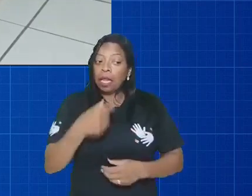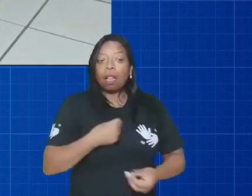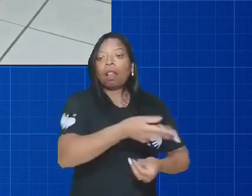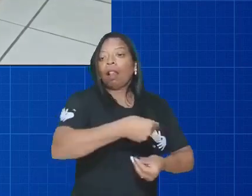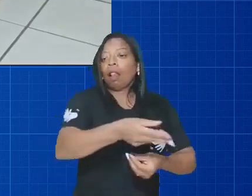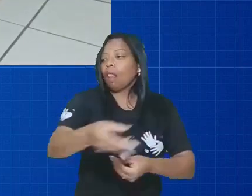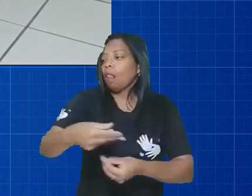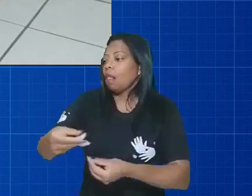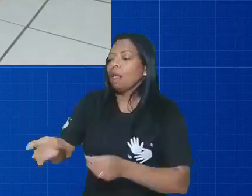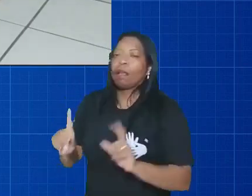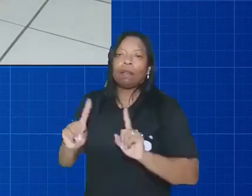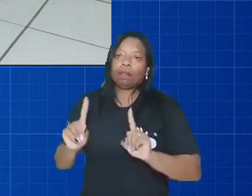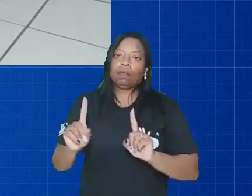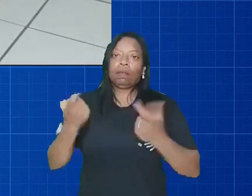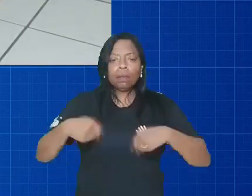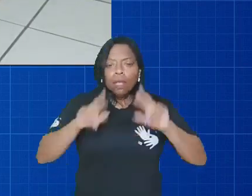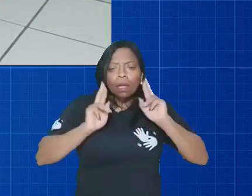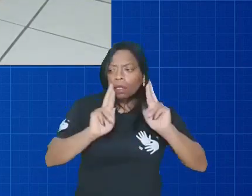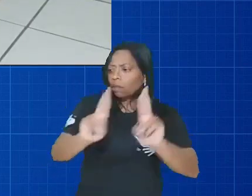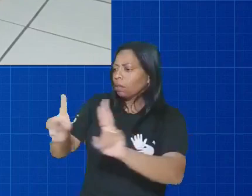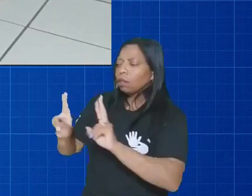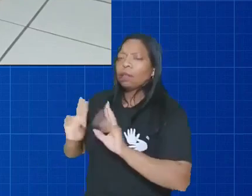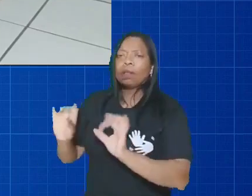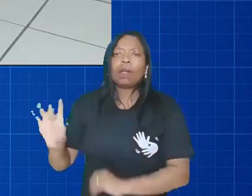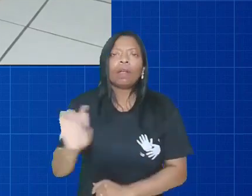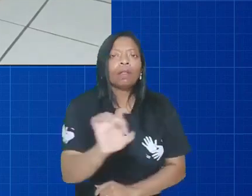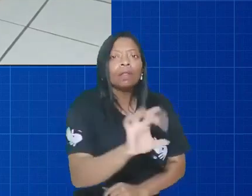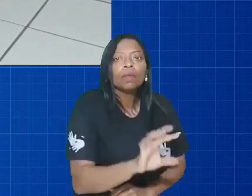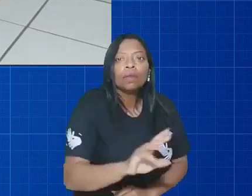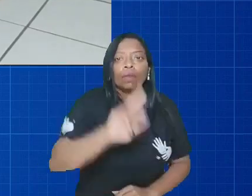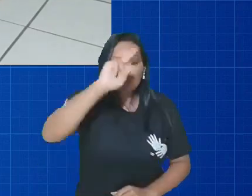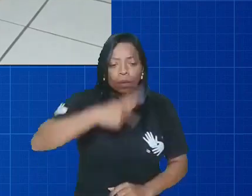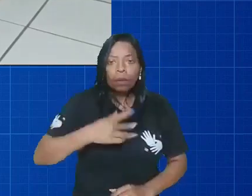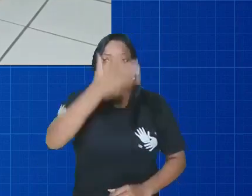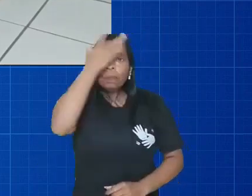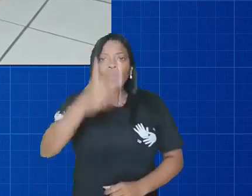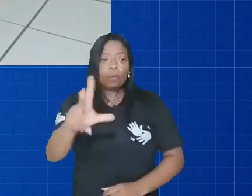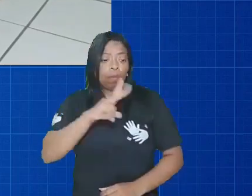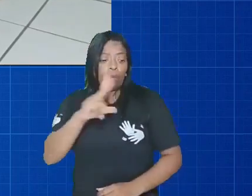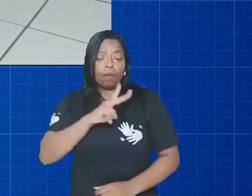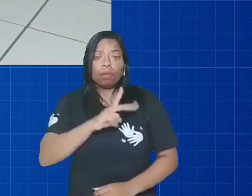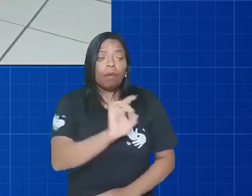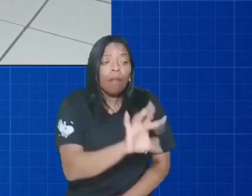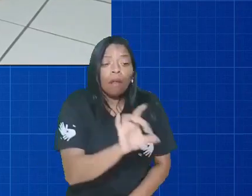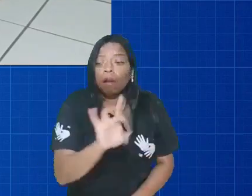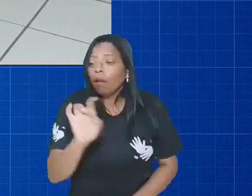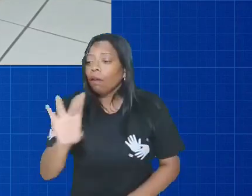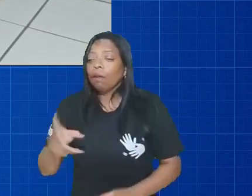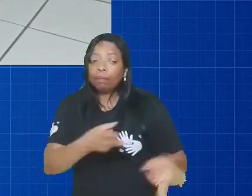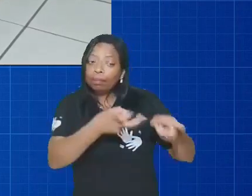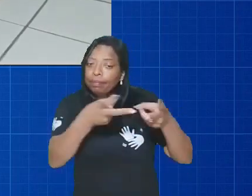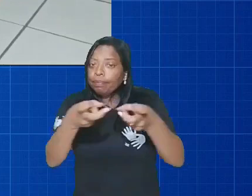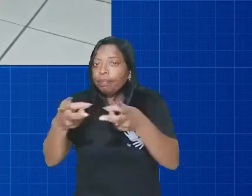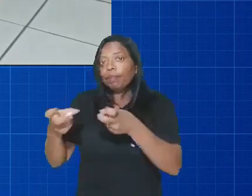Então, a gente precisa entender que tem a individualidade de cada criança, né? Até pegando esse